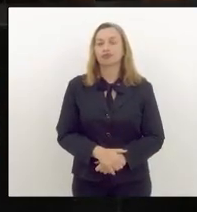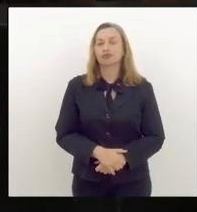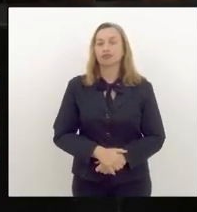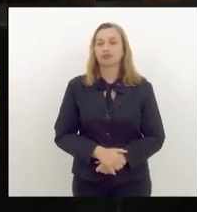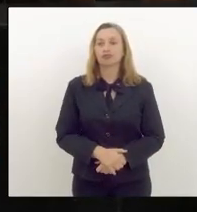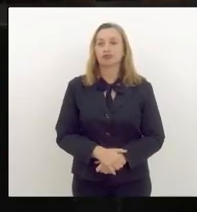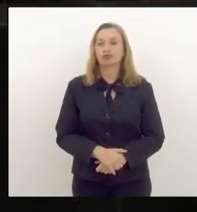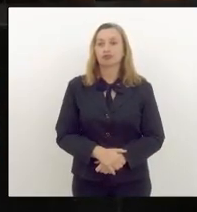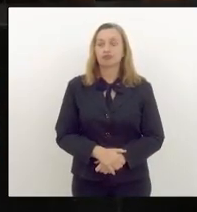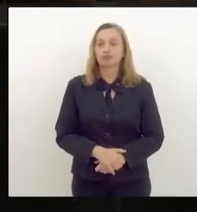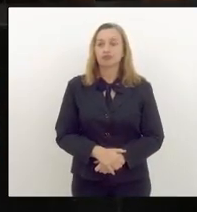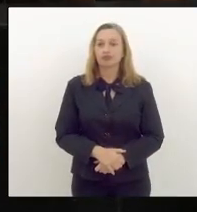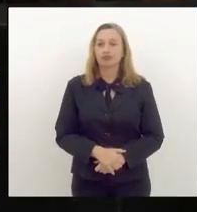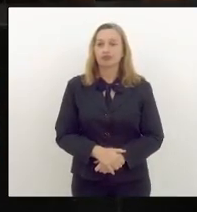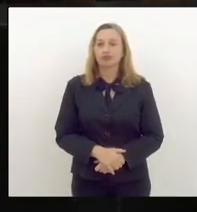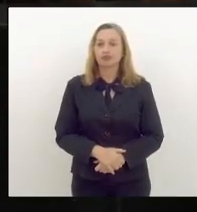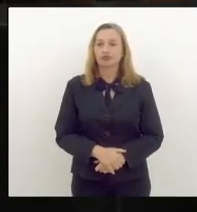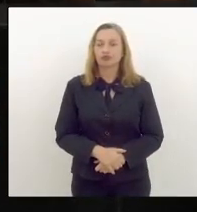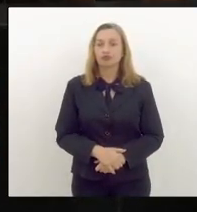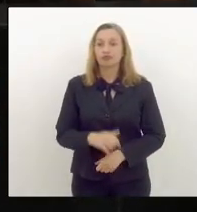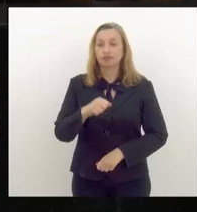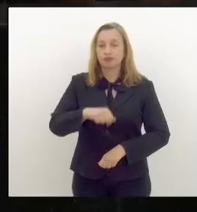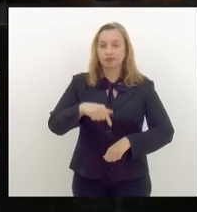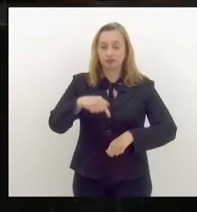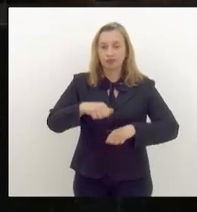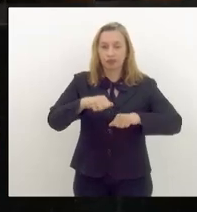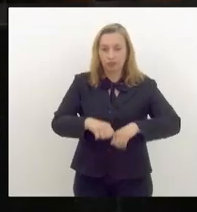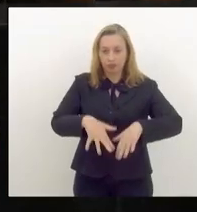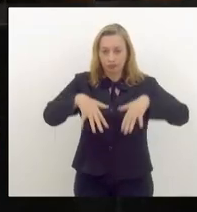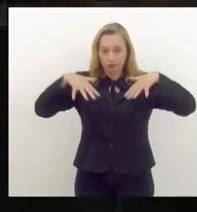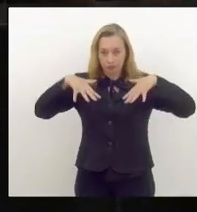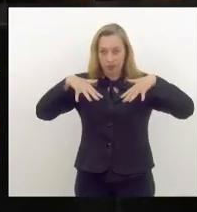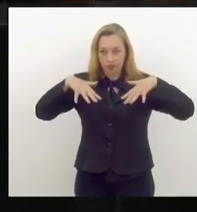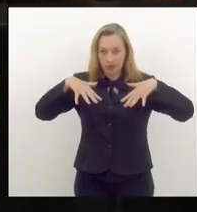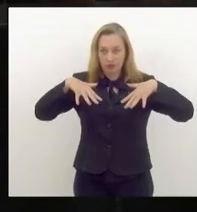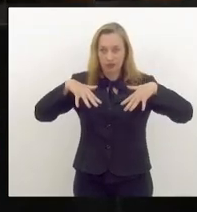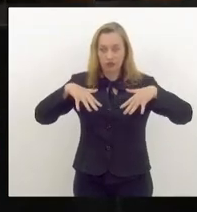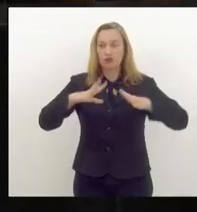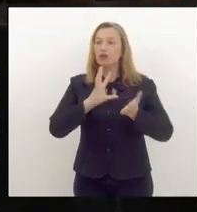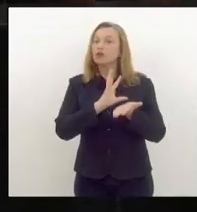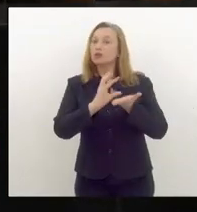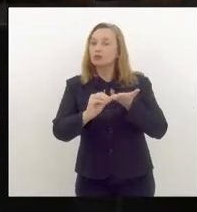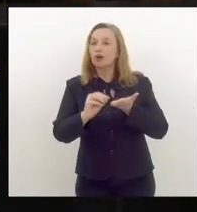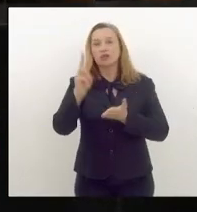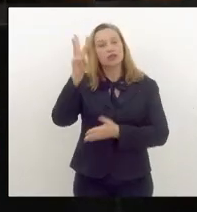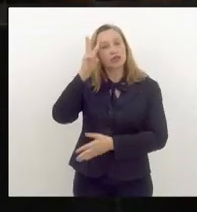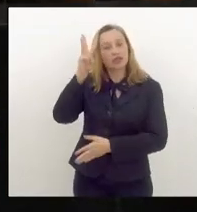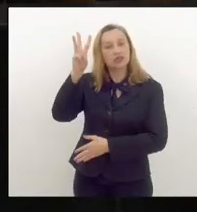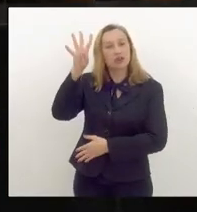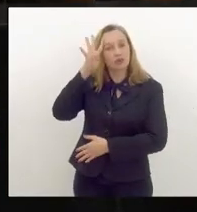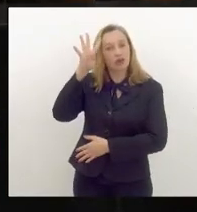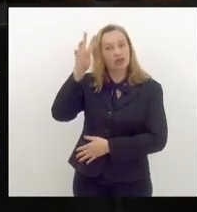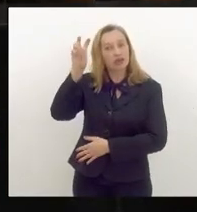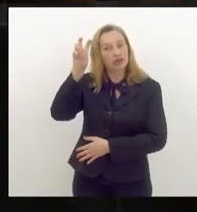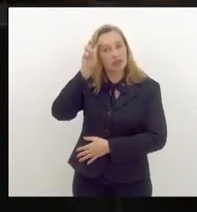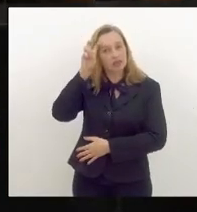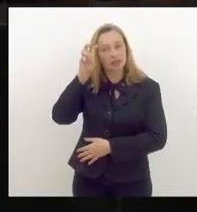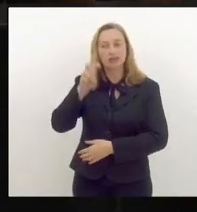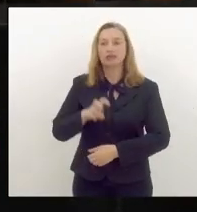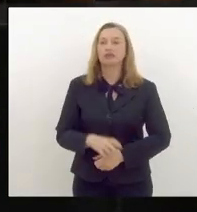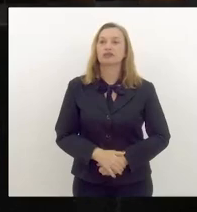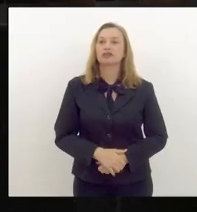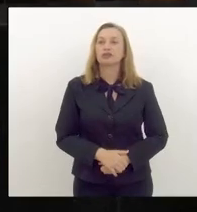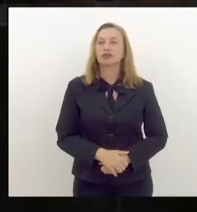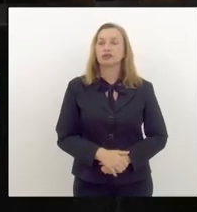e aqui o plenário nas suas portas de terça quarta e quinta